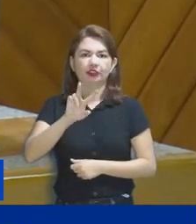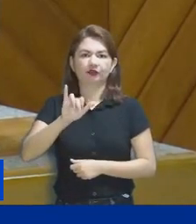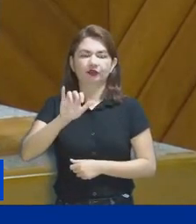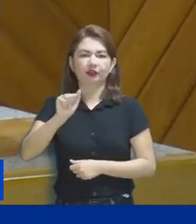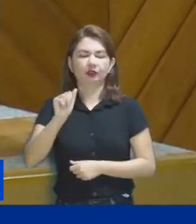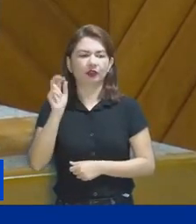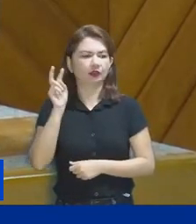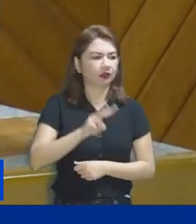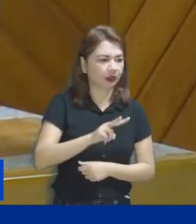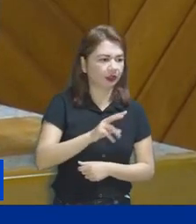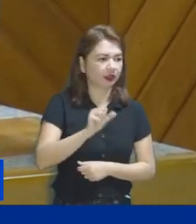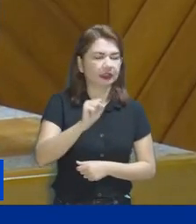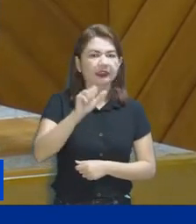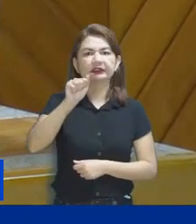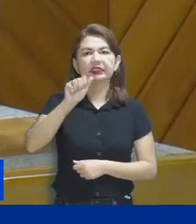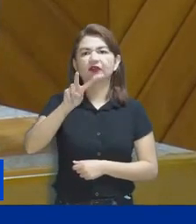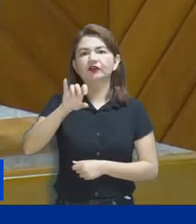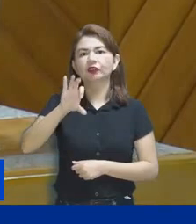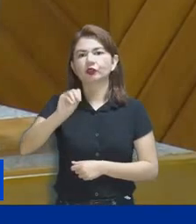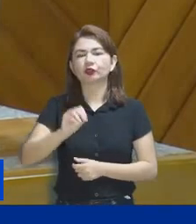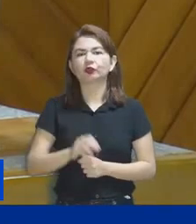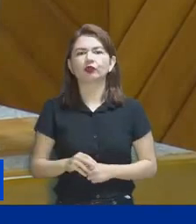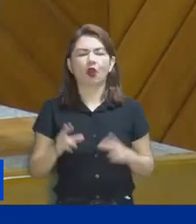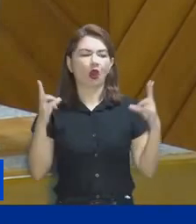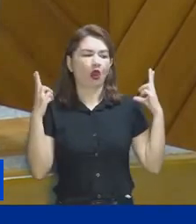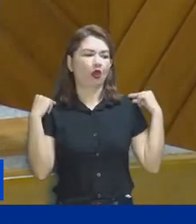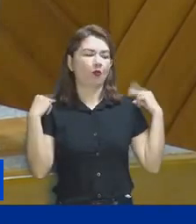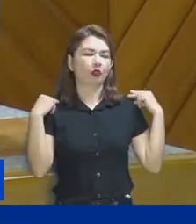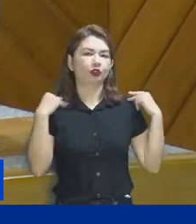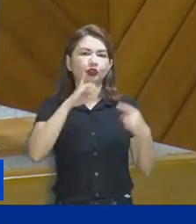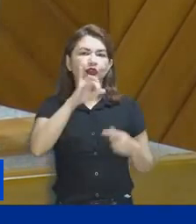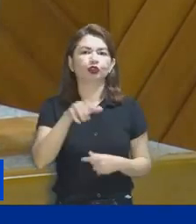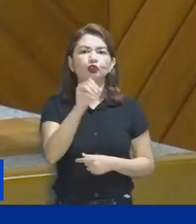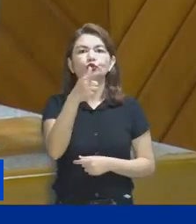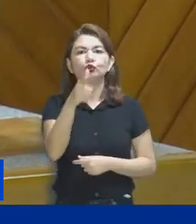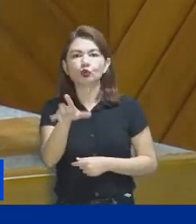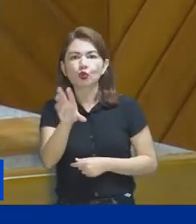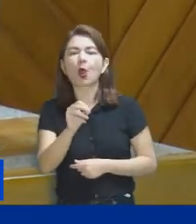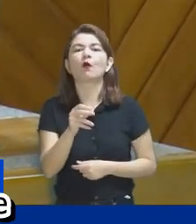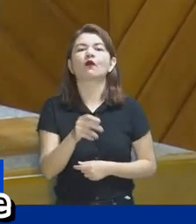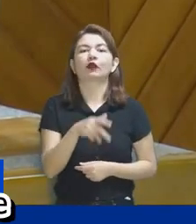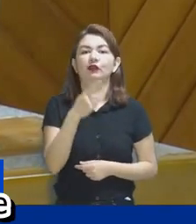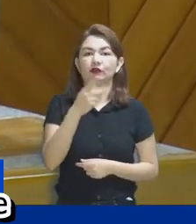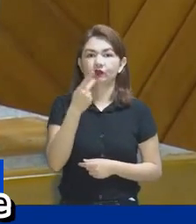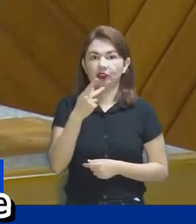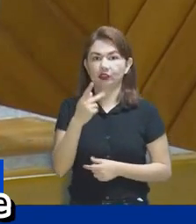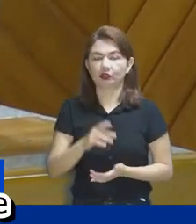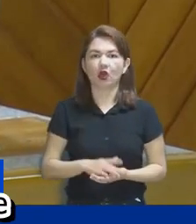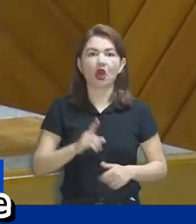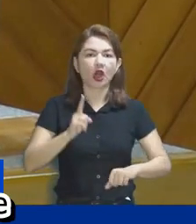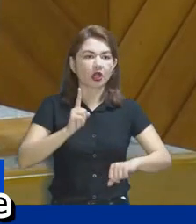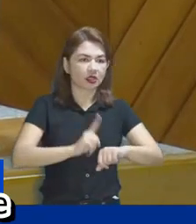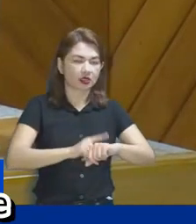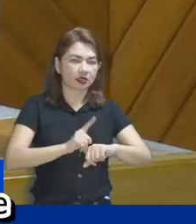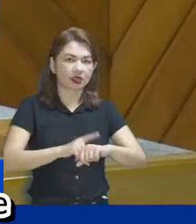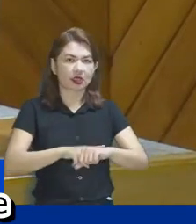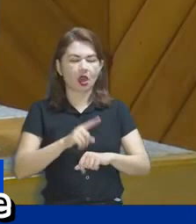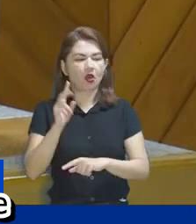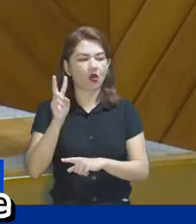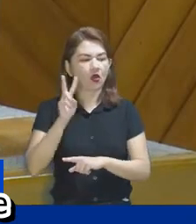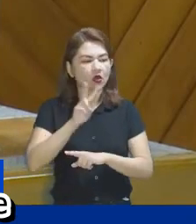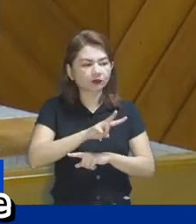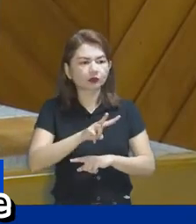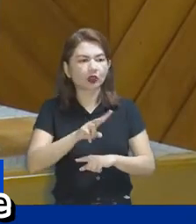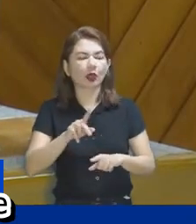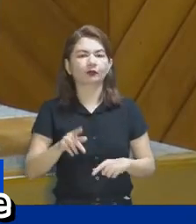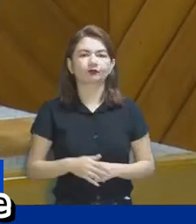Oliveira, declarou que o investigado João Diomedes disse, em entrevista no momento da abordagem, que